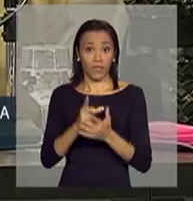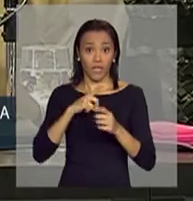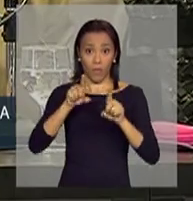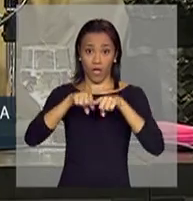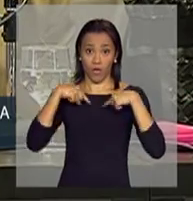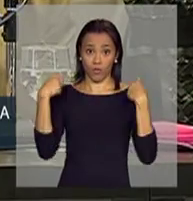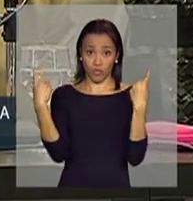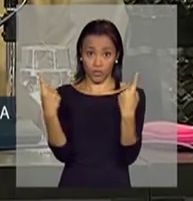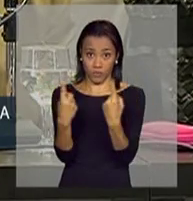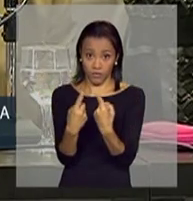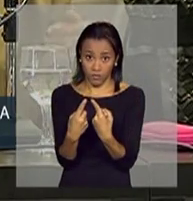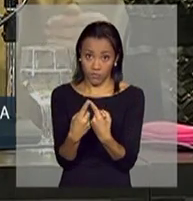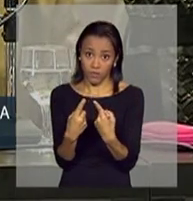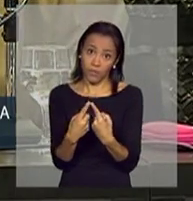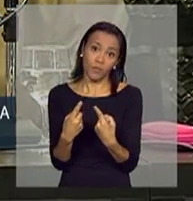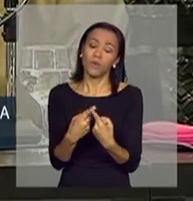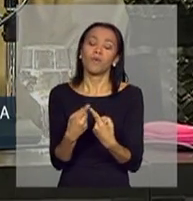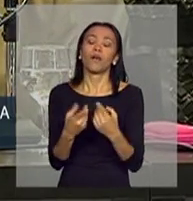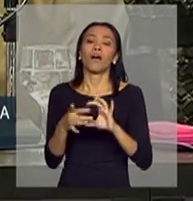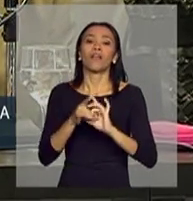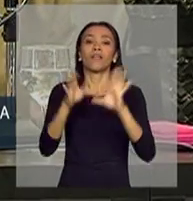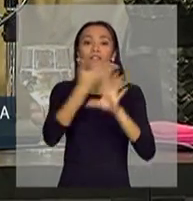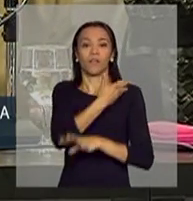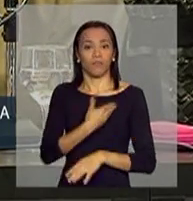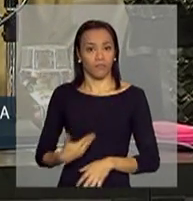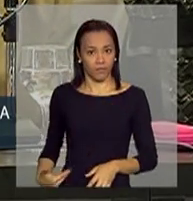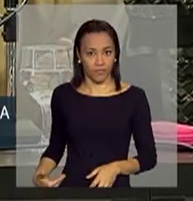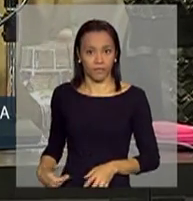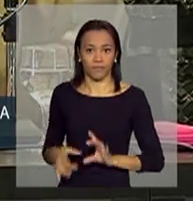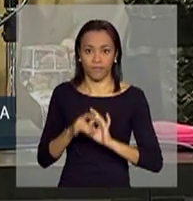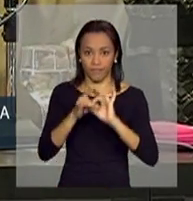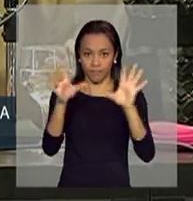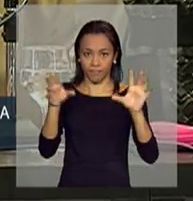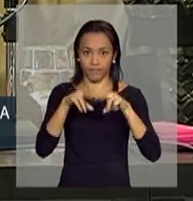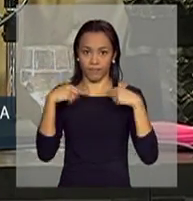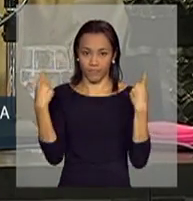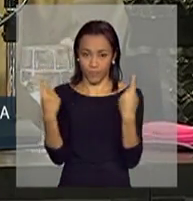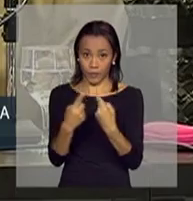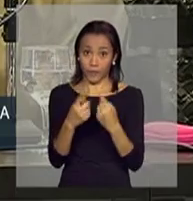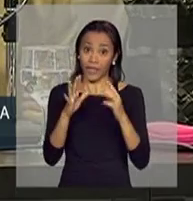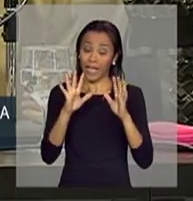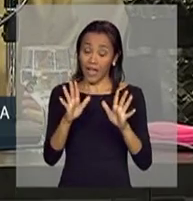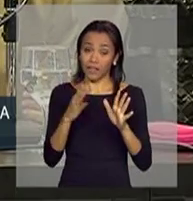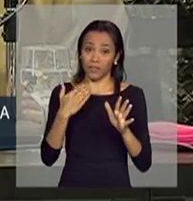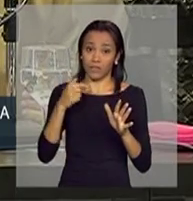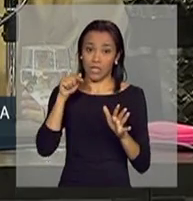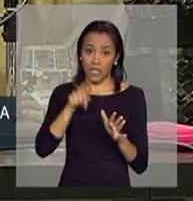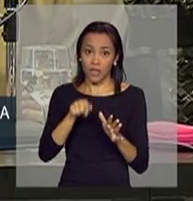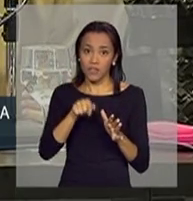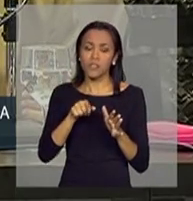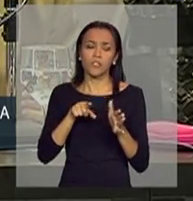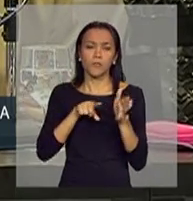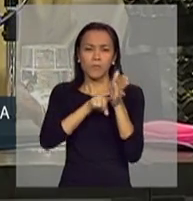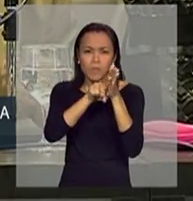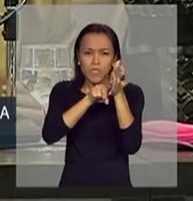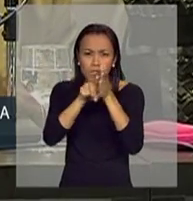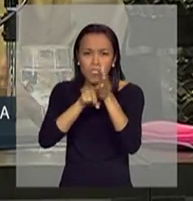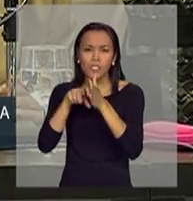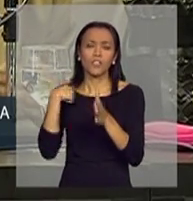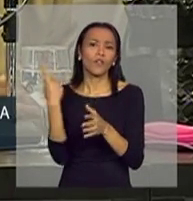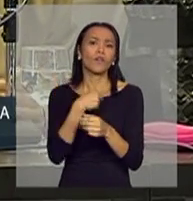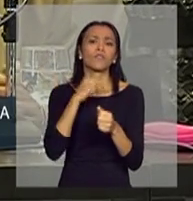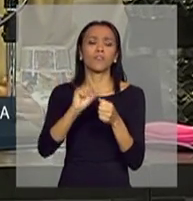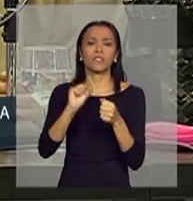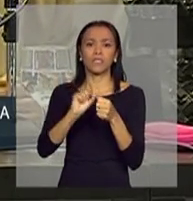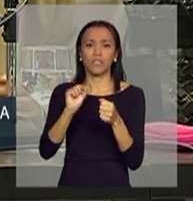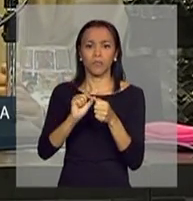como a Rosa diz. Mas é evidente que, como nessa quase investigação que nós fazemos, é evidente que